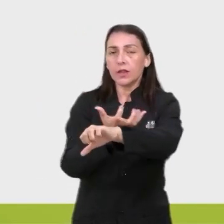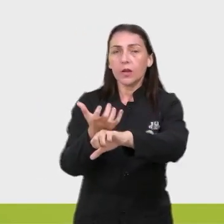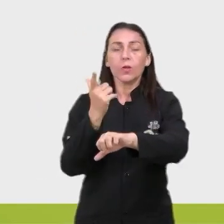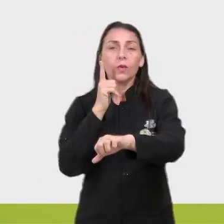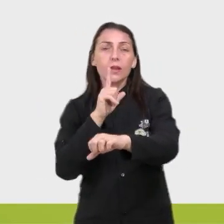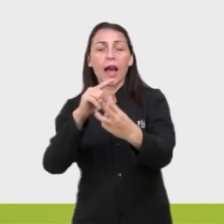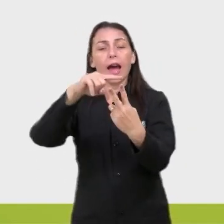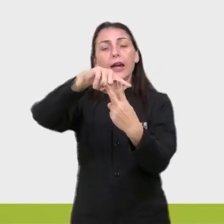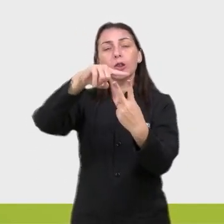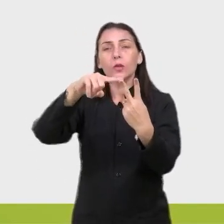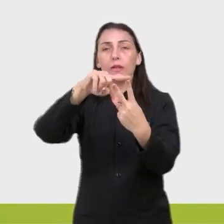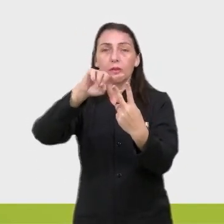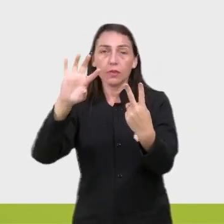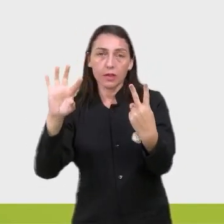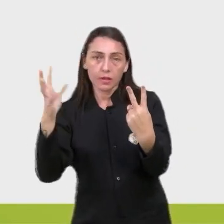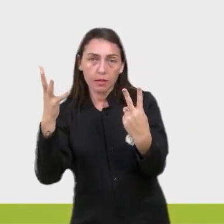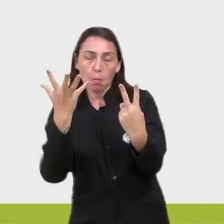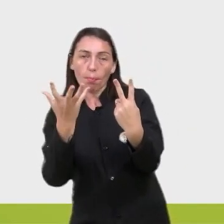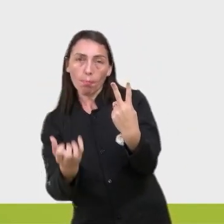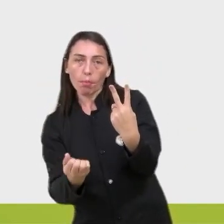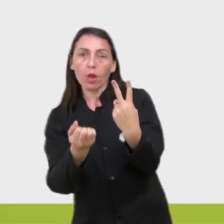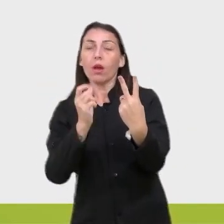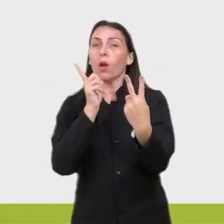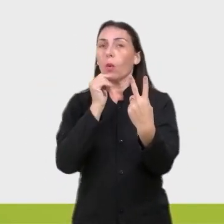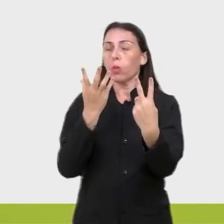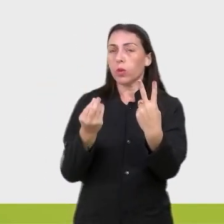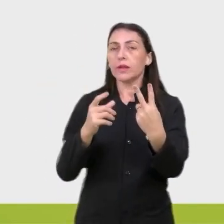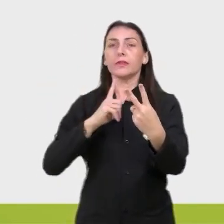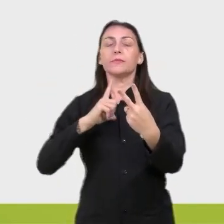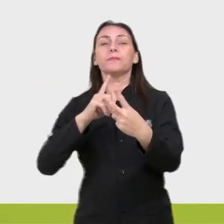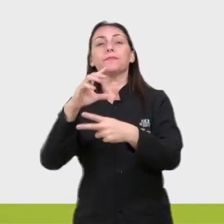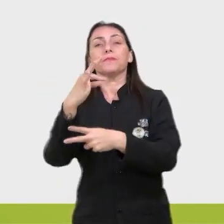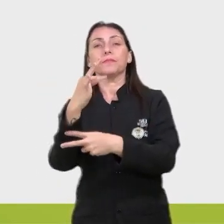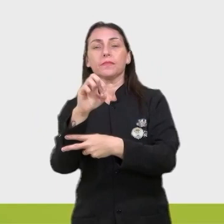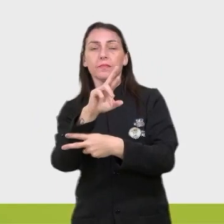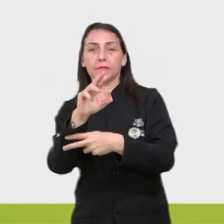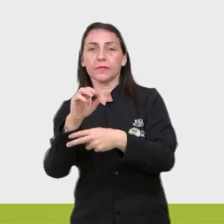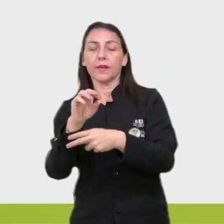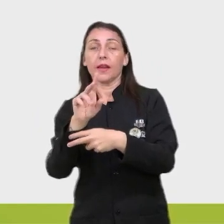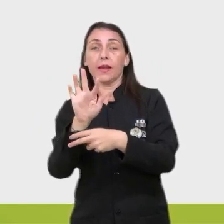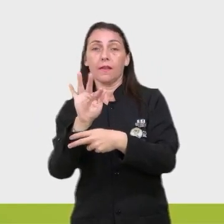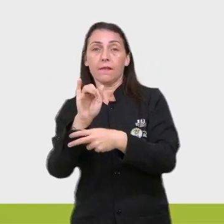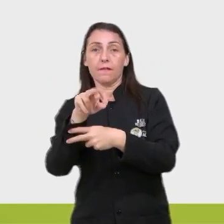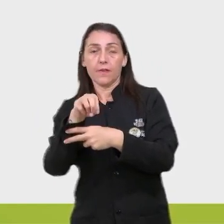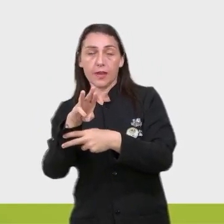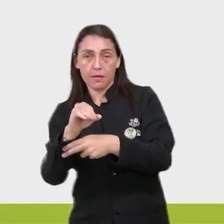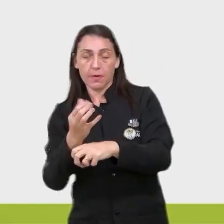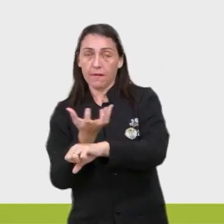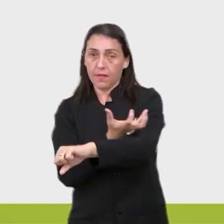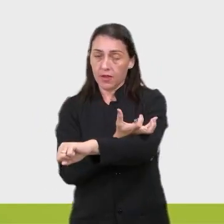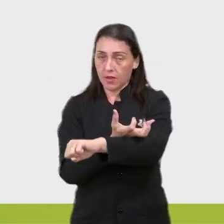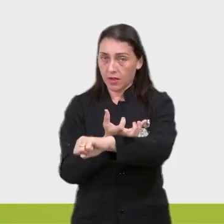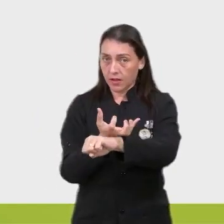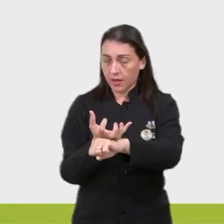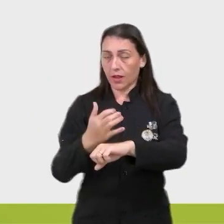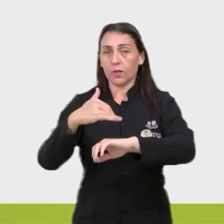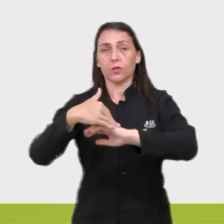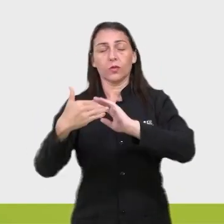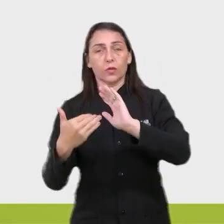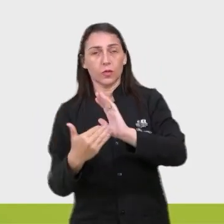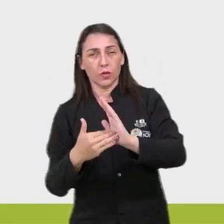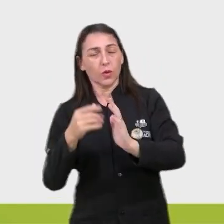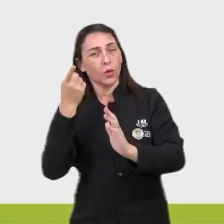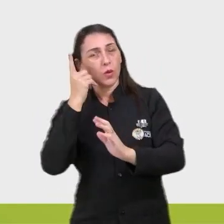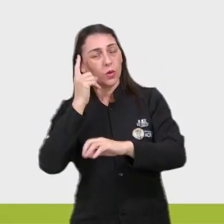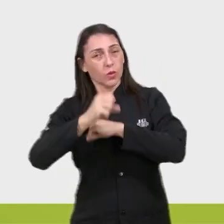sobrevive a 2 situações. Nós temos a terra firme, que é a parte do ano, que é a vegetação onde fica todo o ano